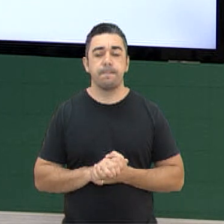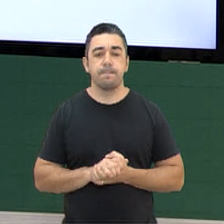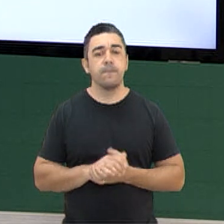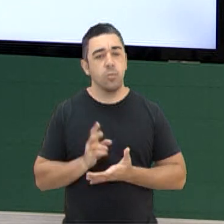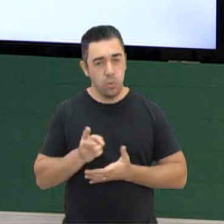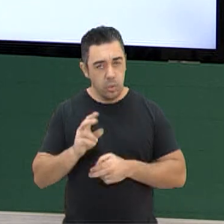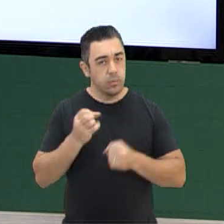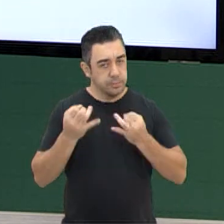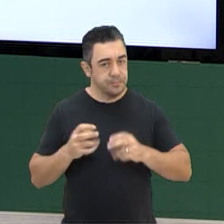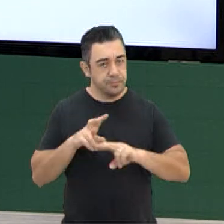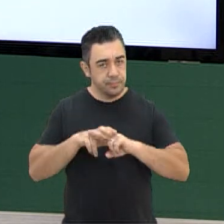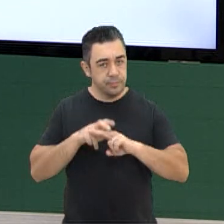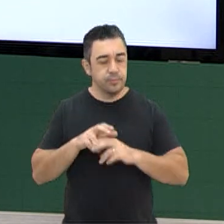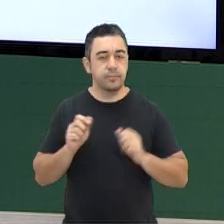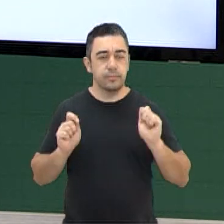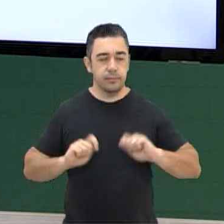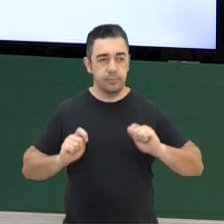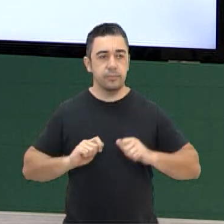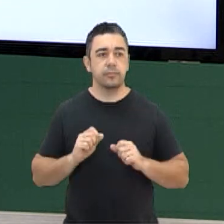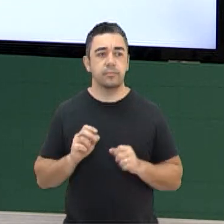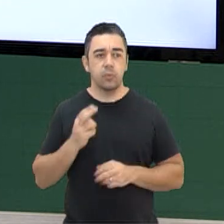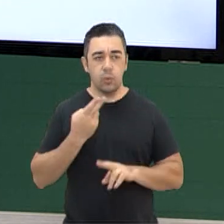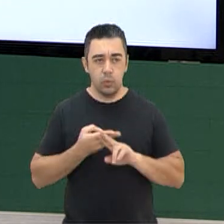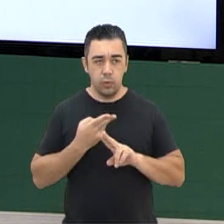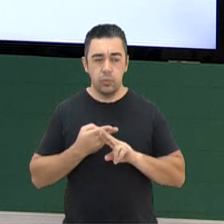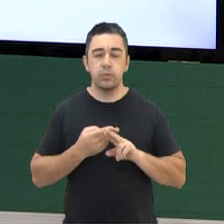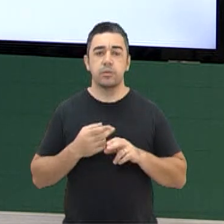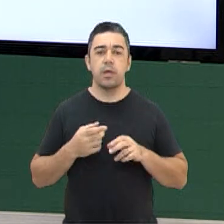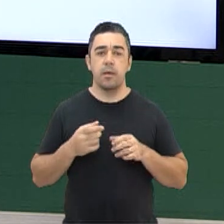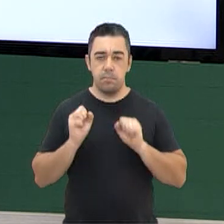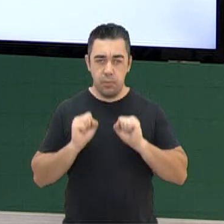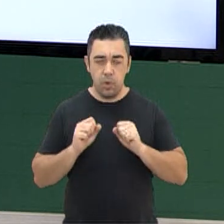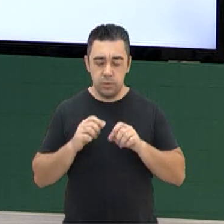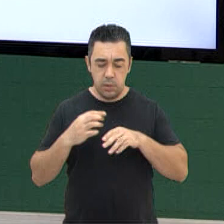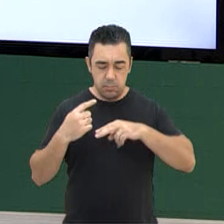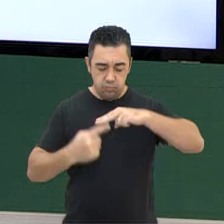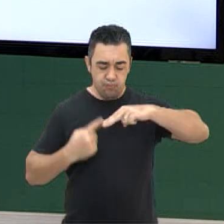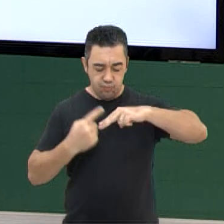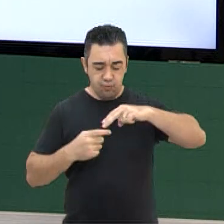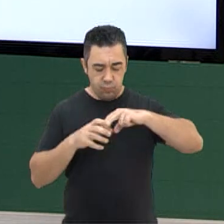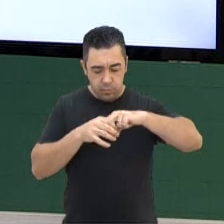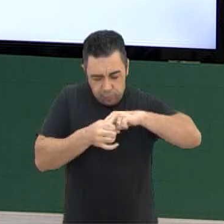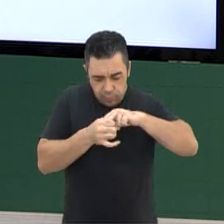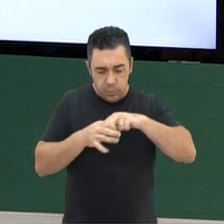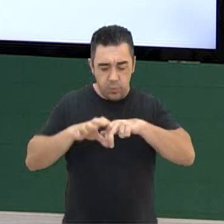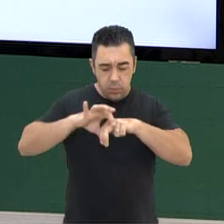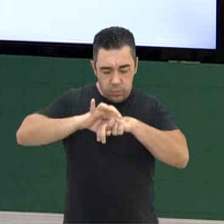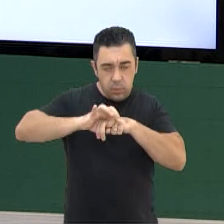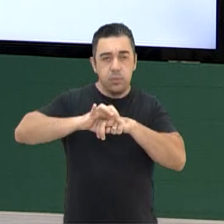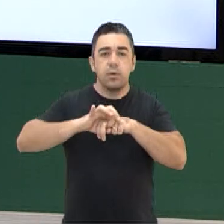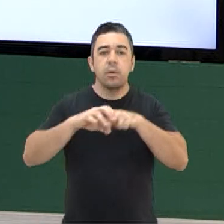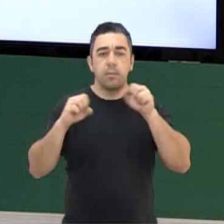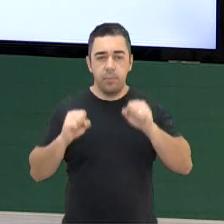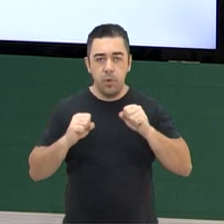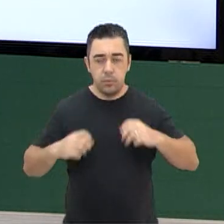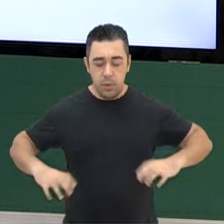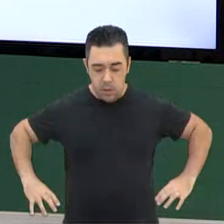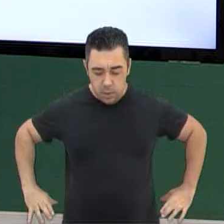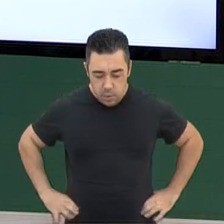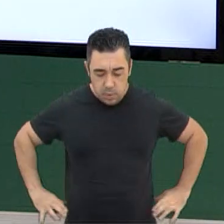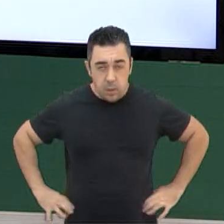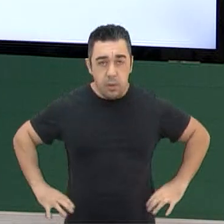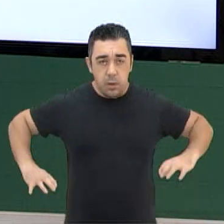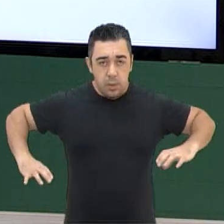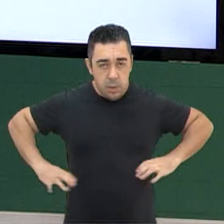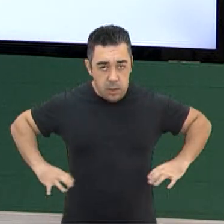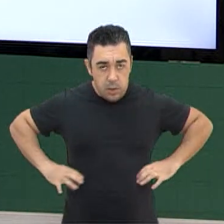Falando ainda da cadeira, é permitido o uso de faixas e suportes durante os jogos, tanto para prender o atleta no tronco quanto